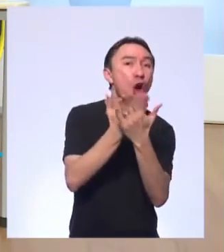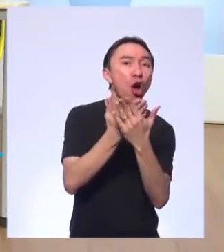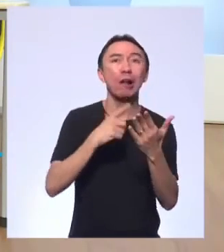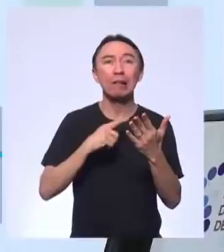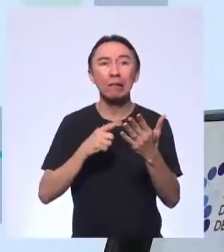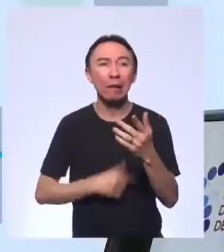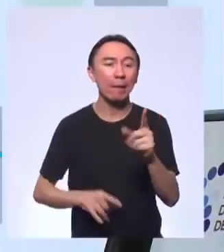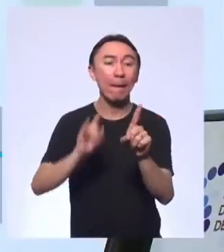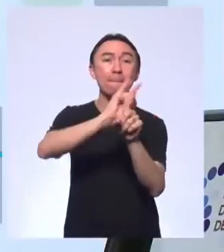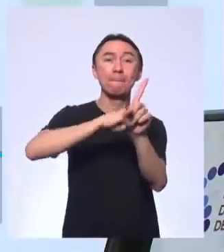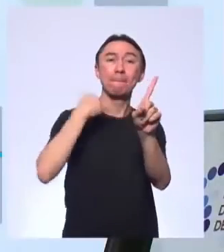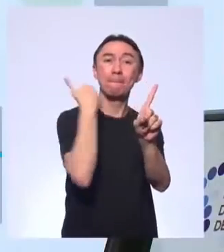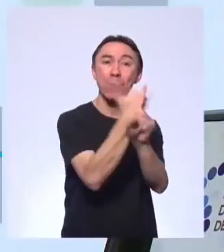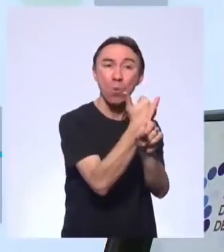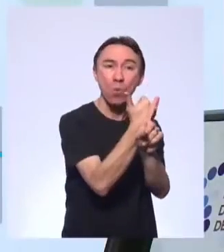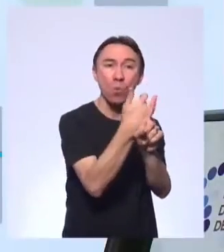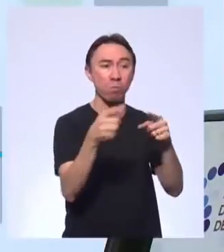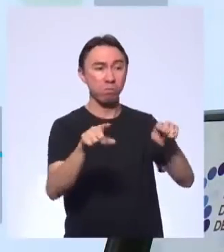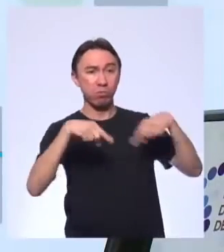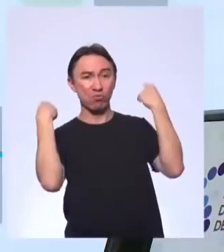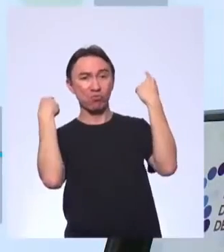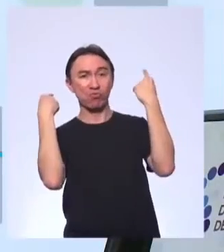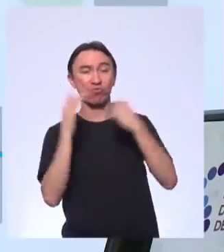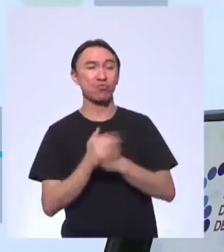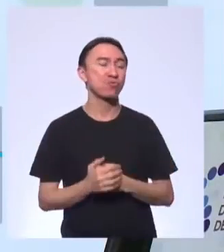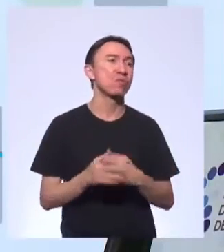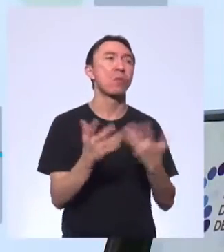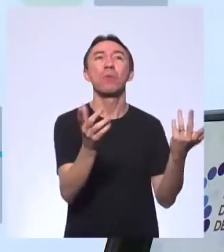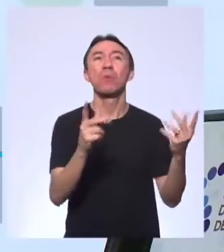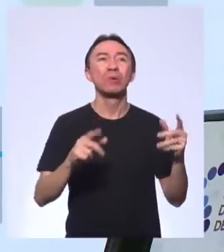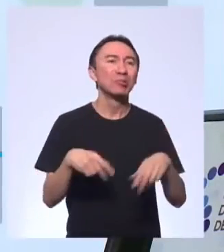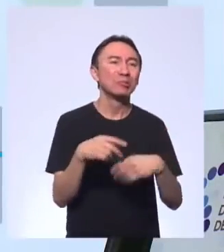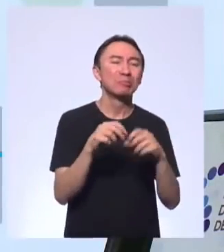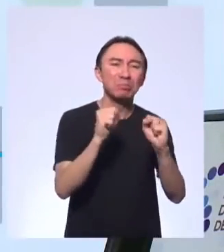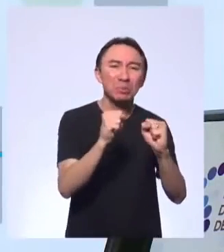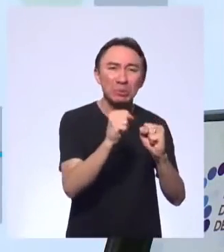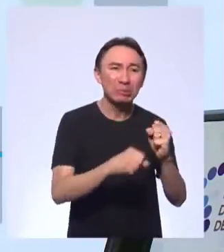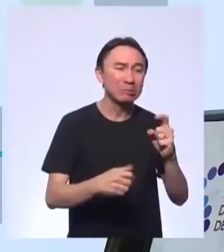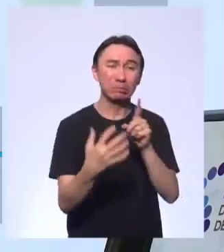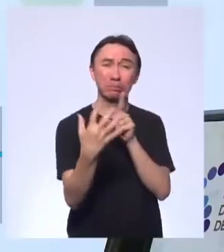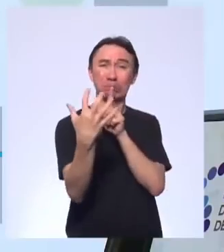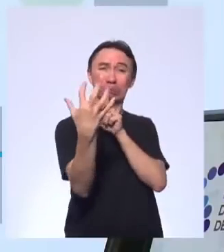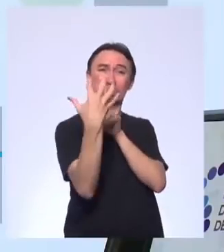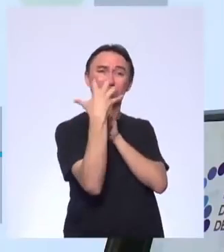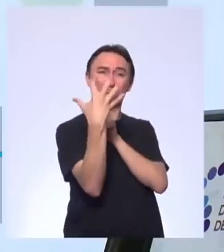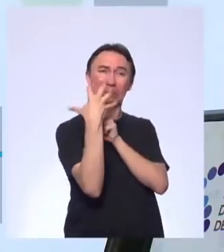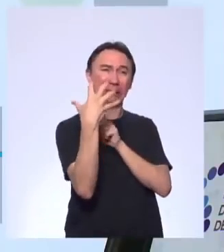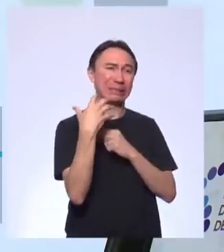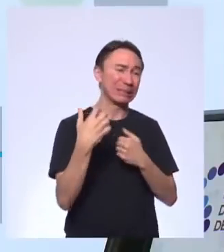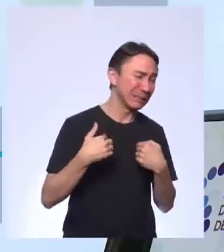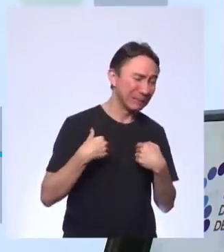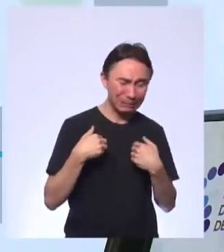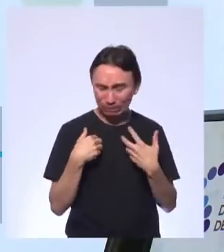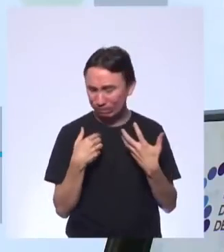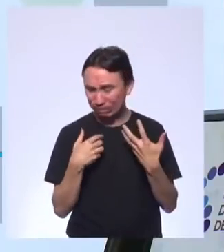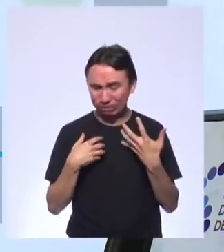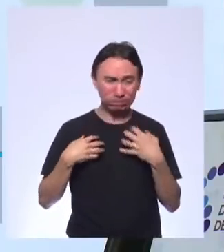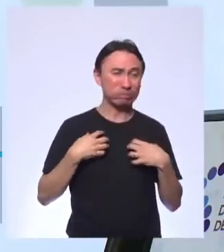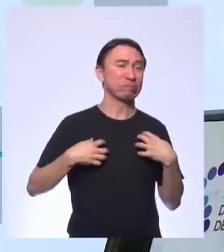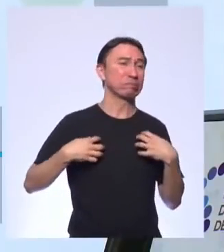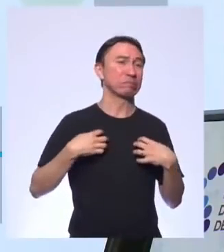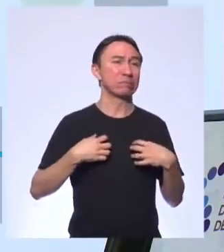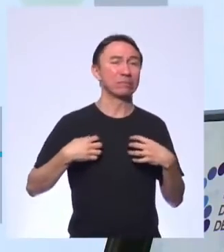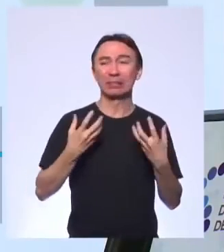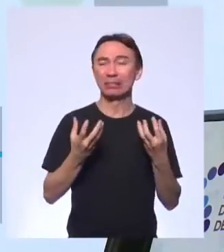passando por alguma dificuldade psicológica, então ele está mais introspectivo. Então, são fatores que fazem com que o indivíduo, né, ele